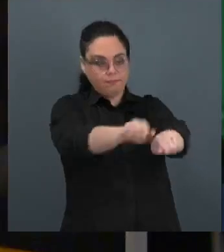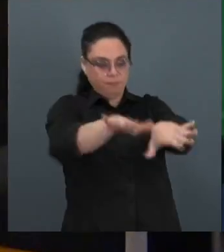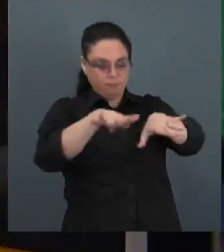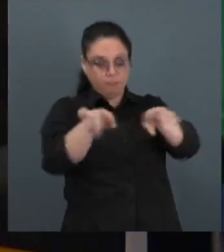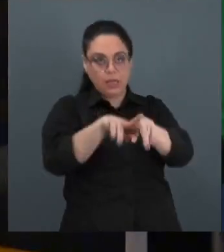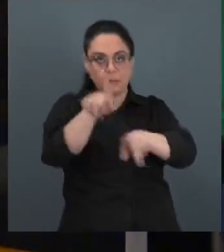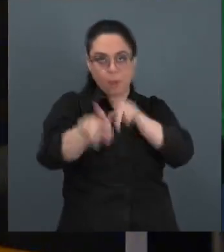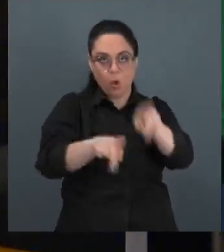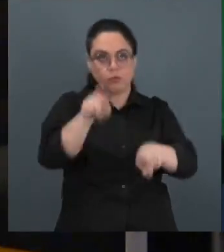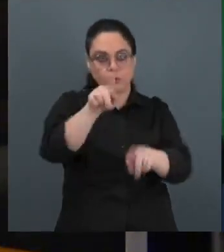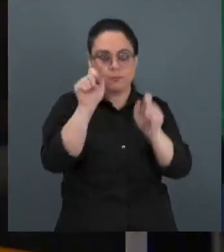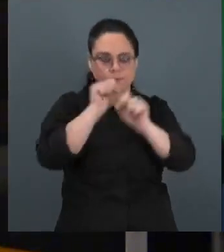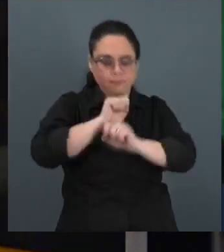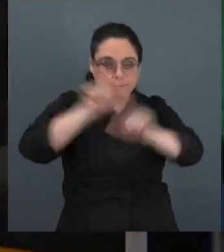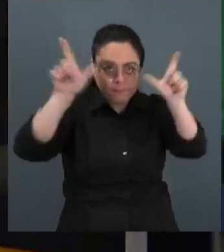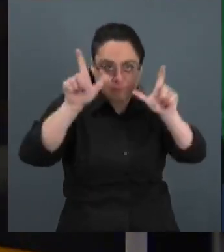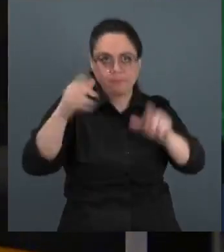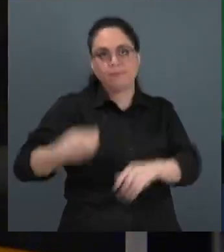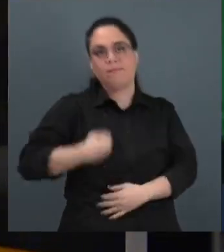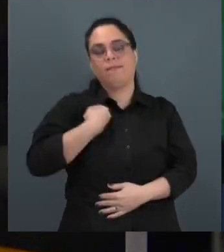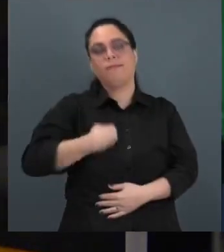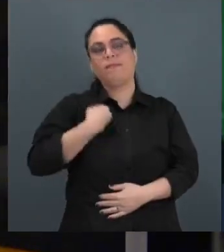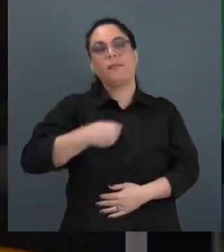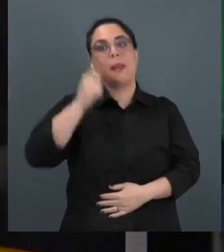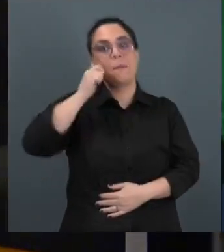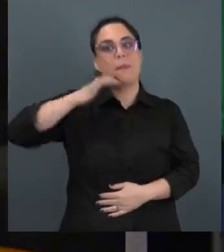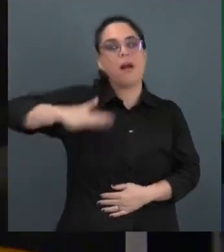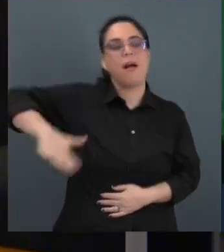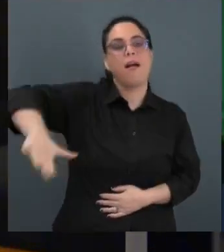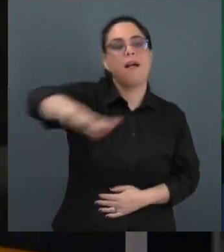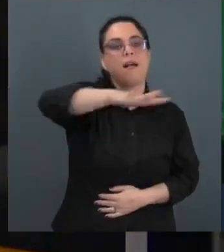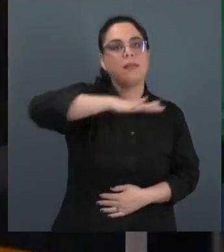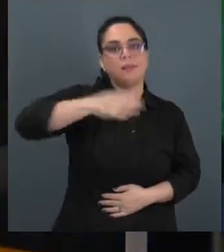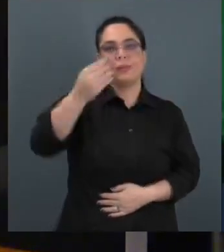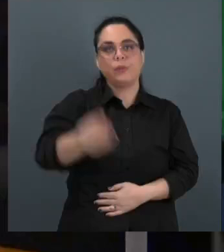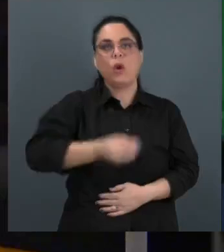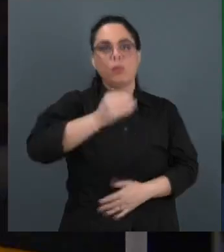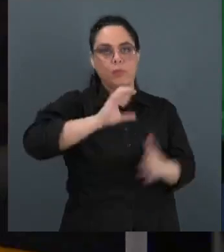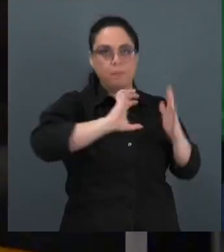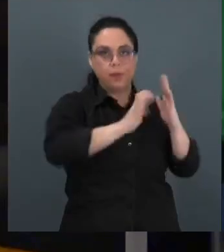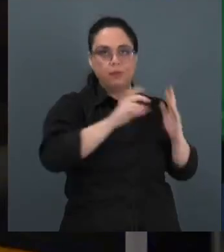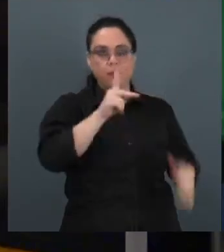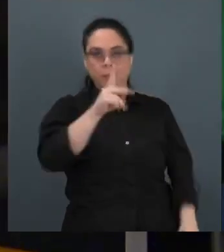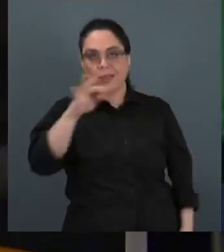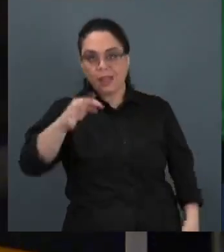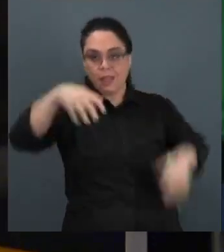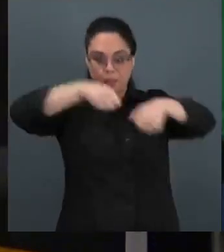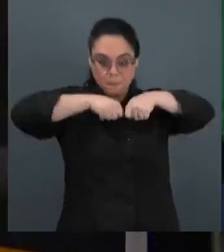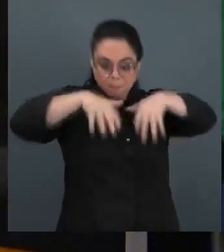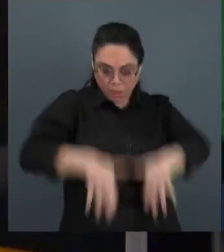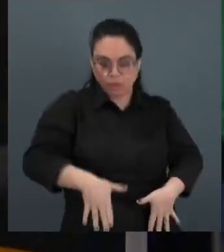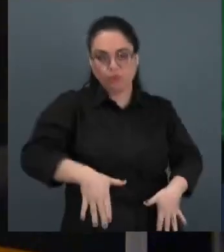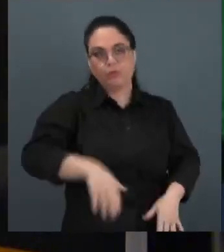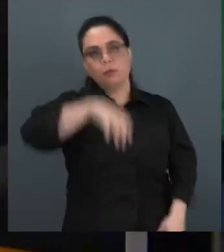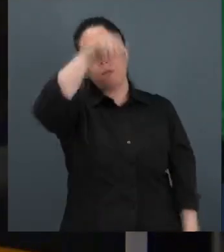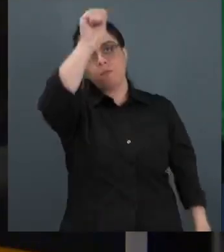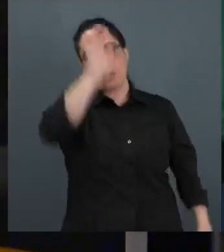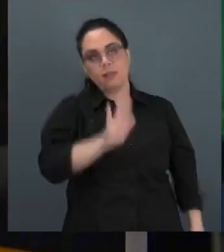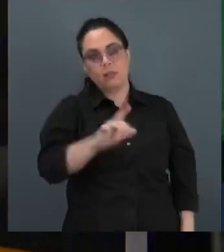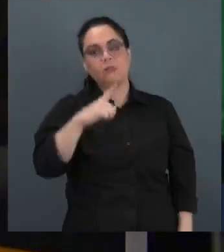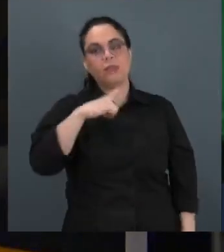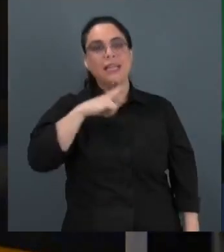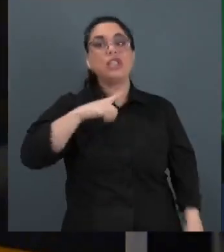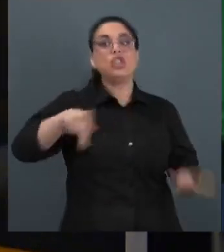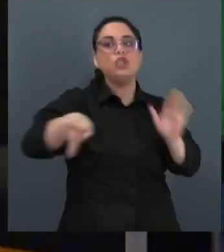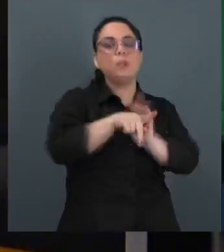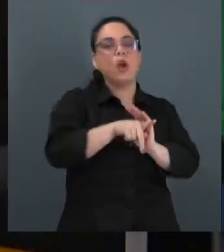vocês terem uma dimensão de como o PT prejudica o Brasil com medidas